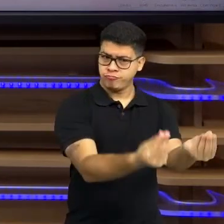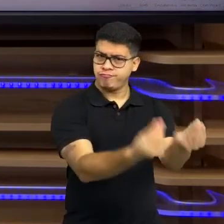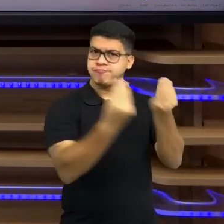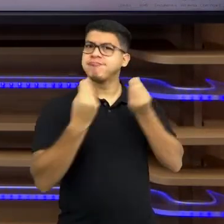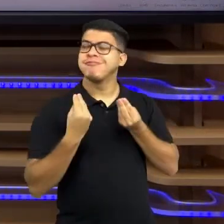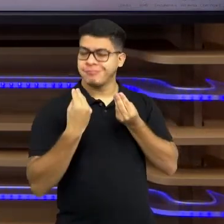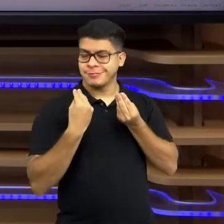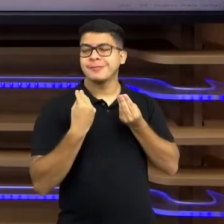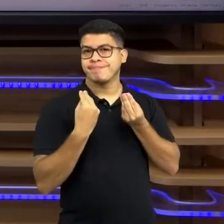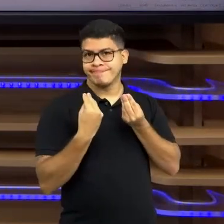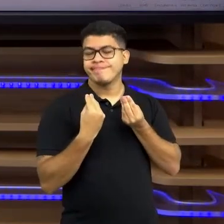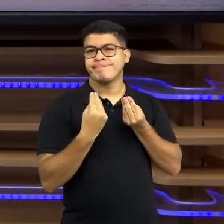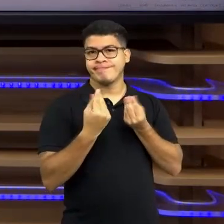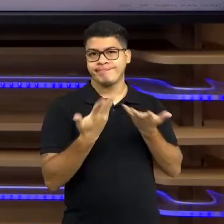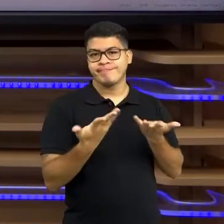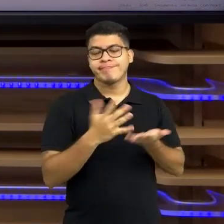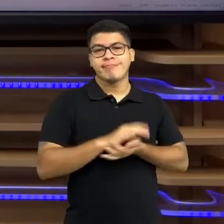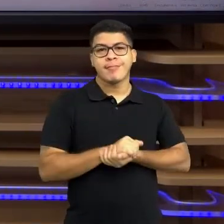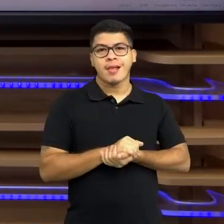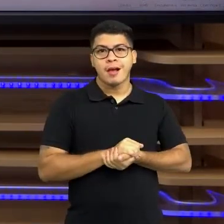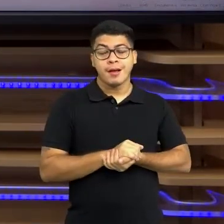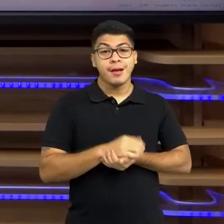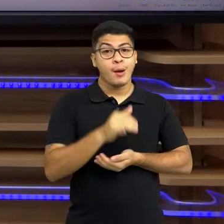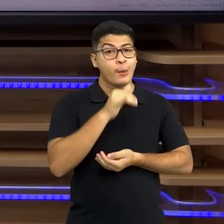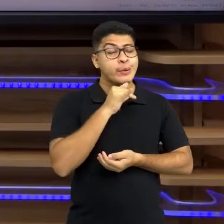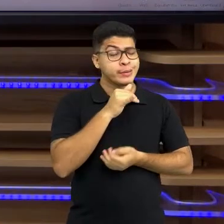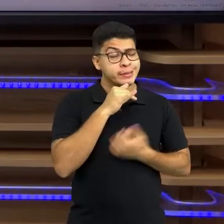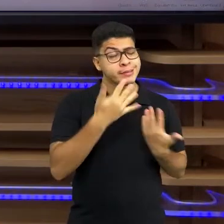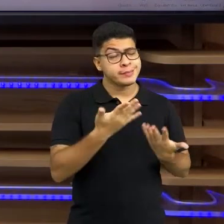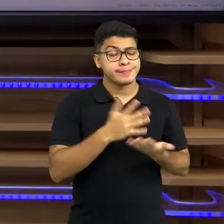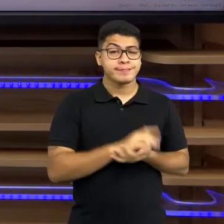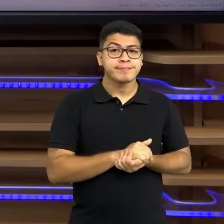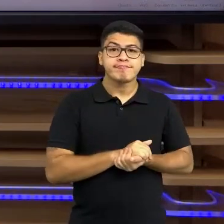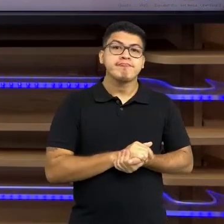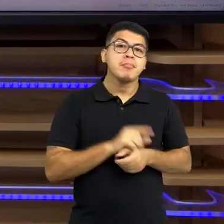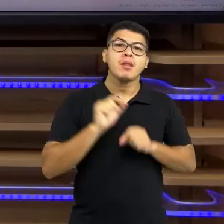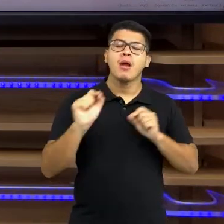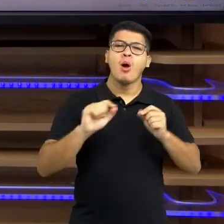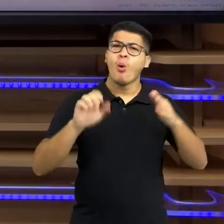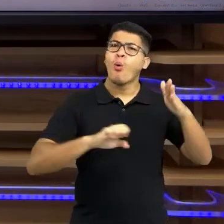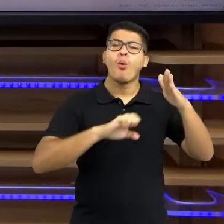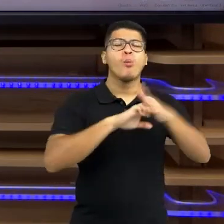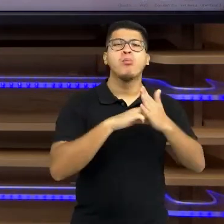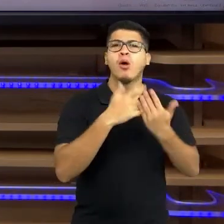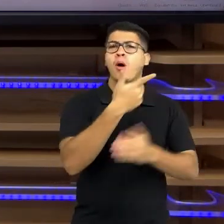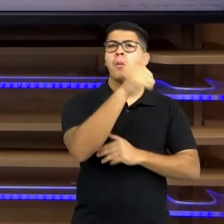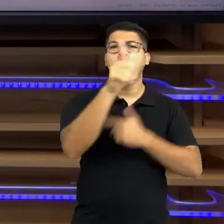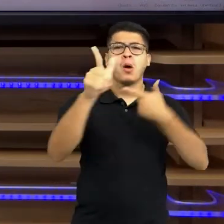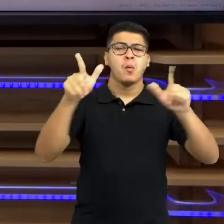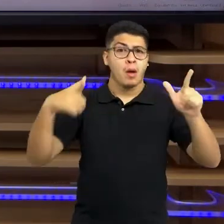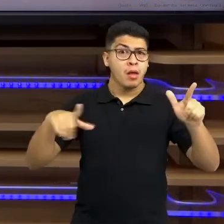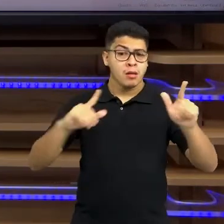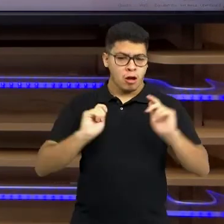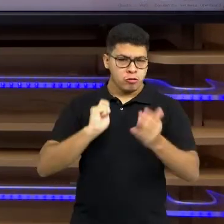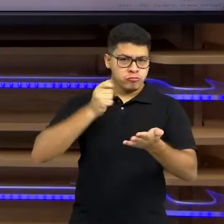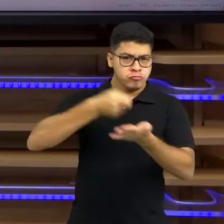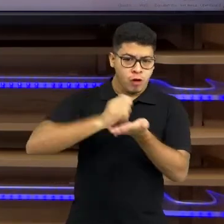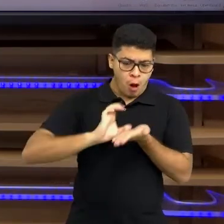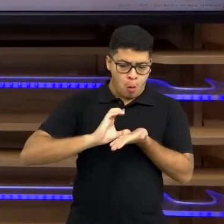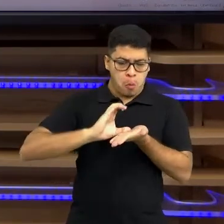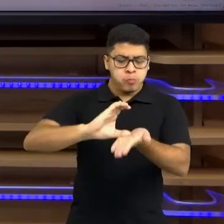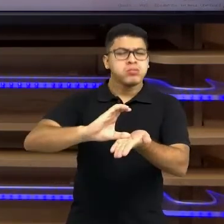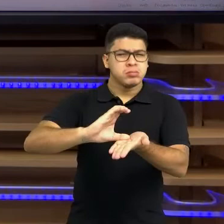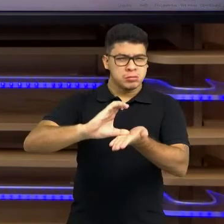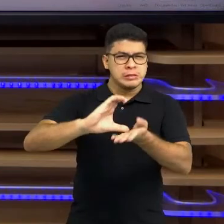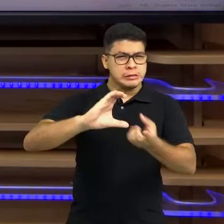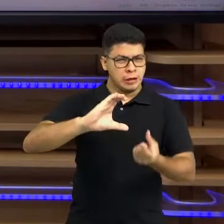poder produzir por aqui, né? Esse é um exemplo. As grandes multinacionais, elas investem bastante, né? Investem